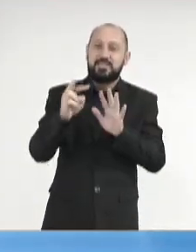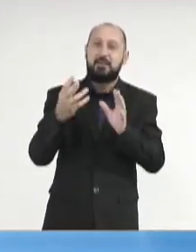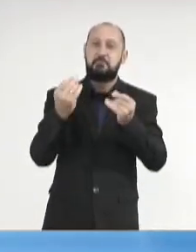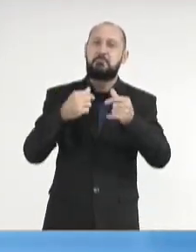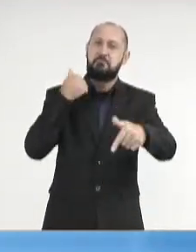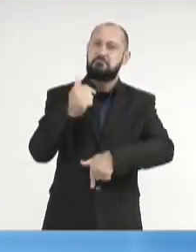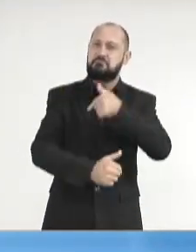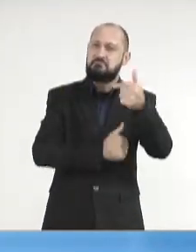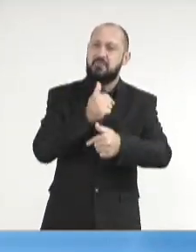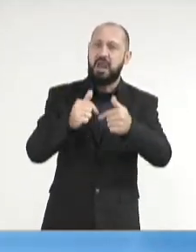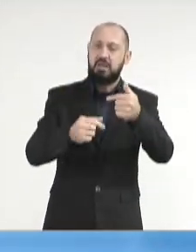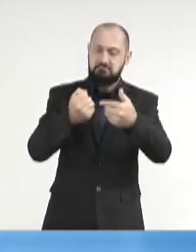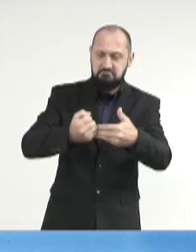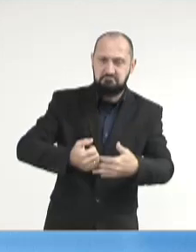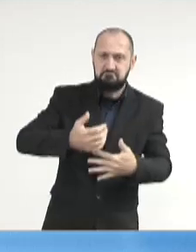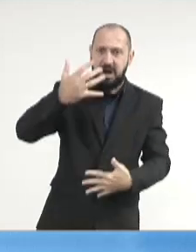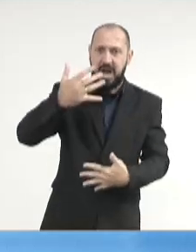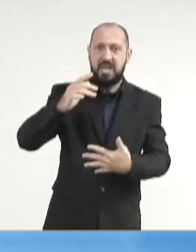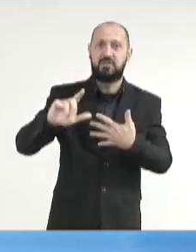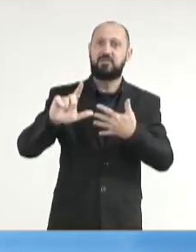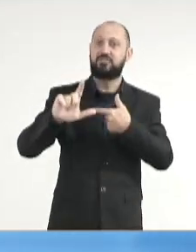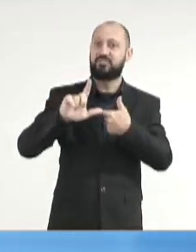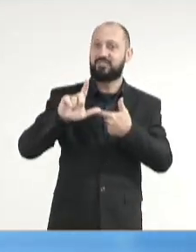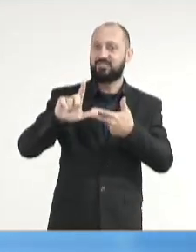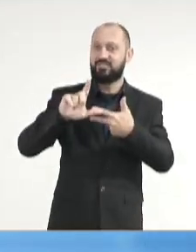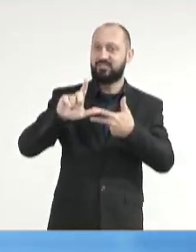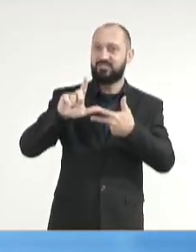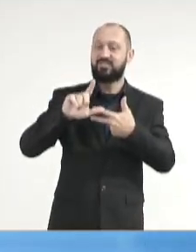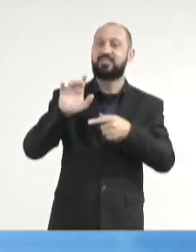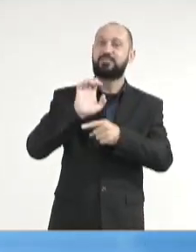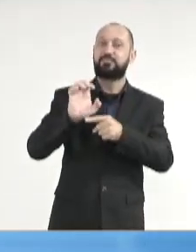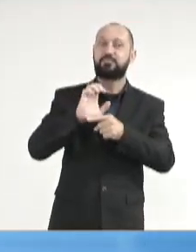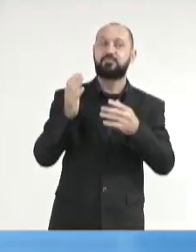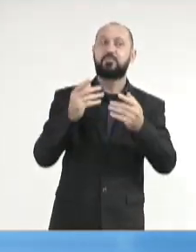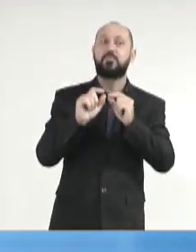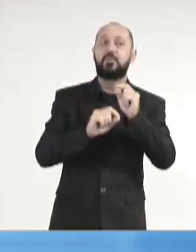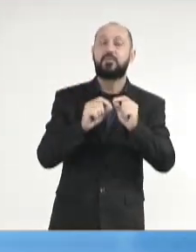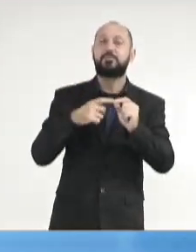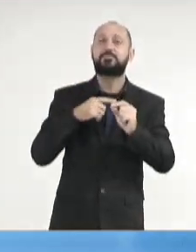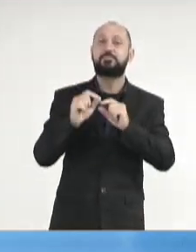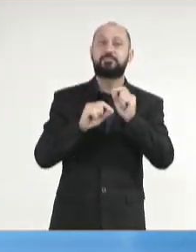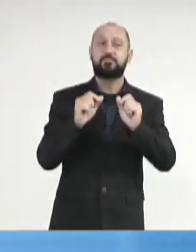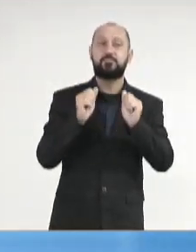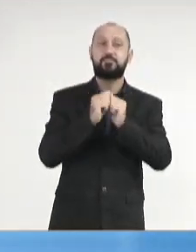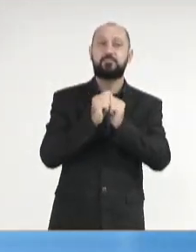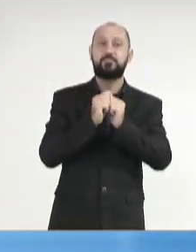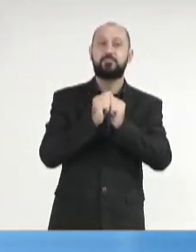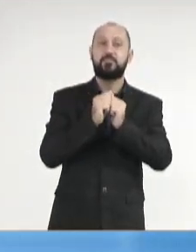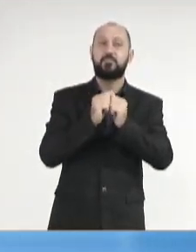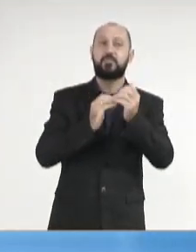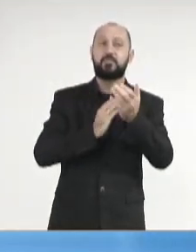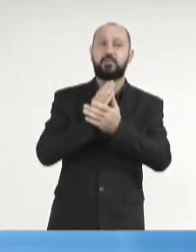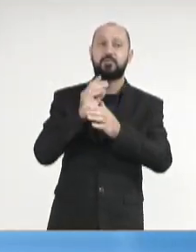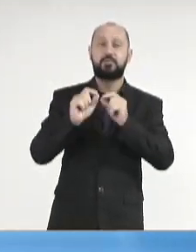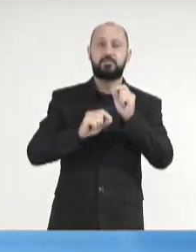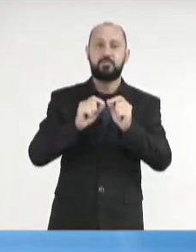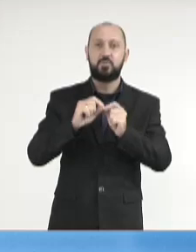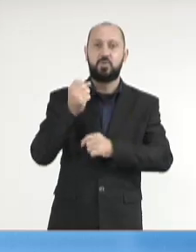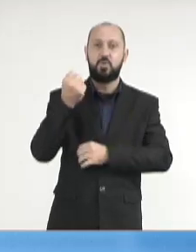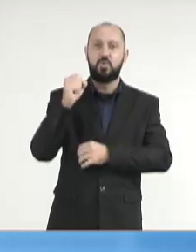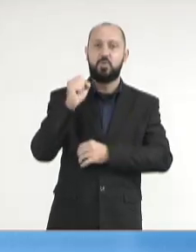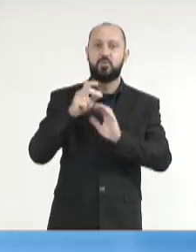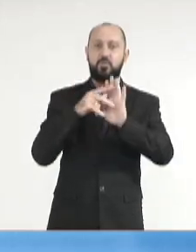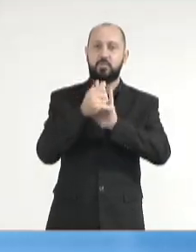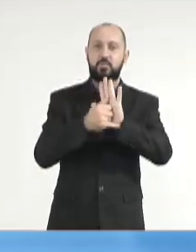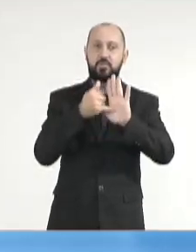muito trabalho aqui no Legislativo Estadual. Agora tivemos aprovação na última quinta-feira de 8 projetos